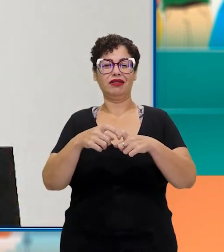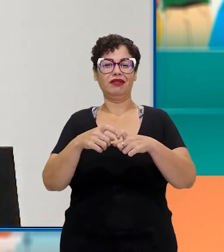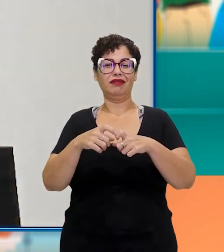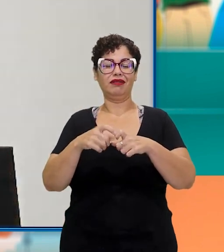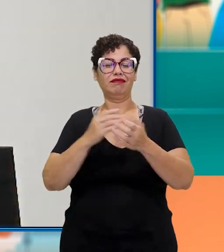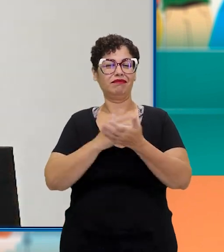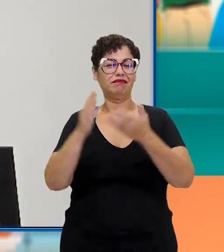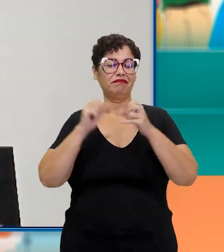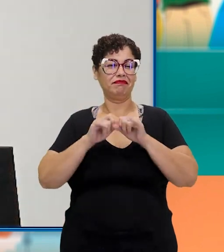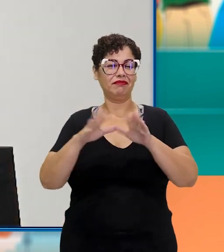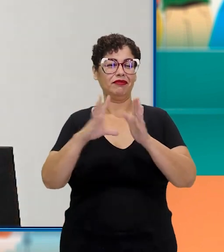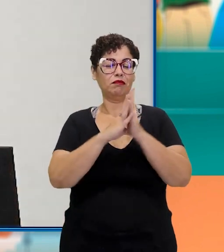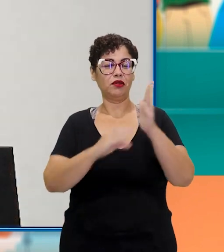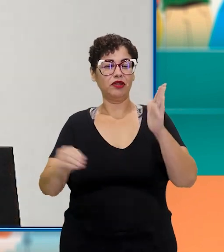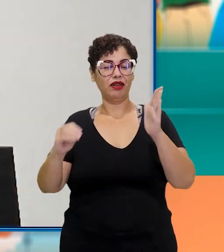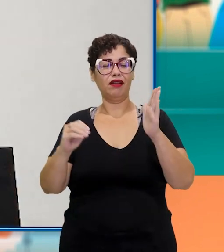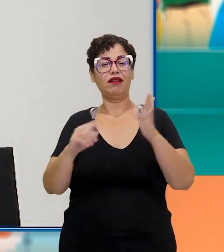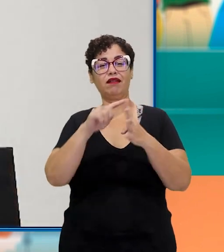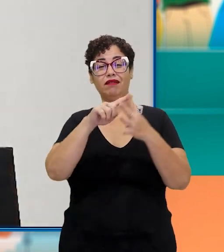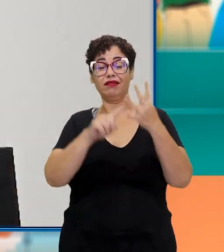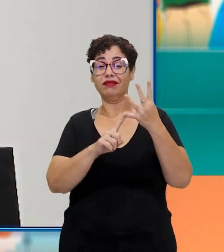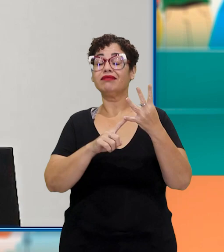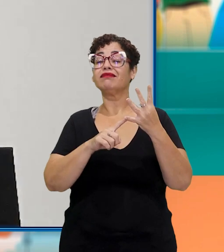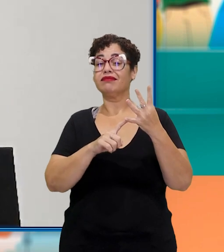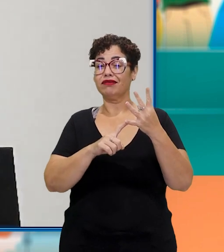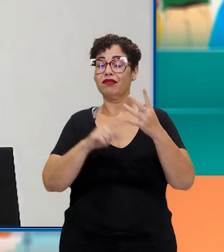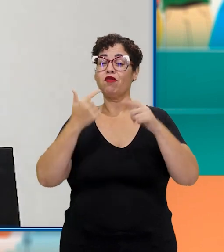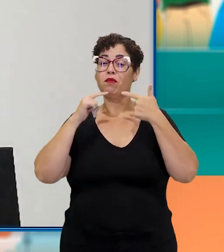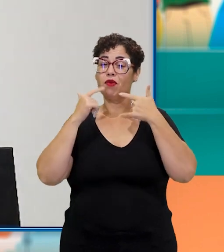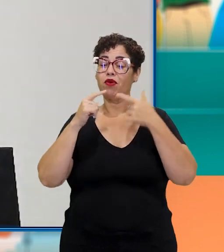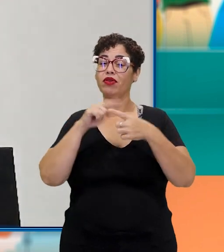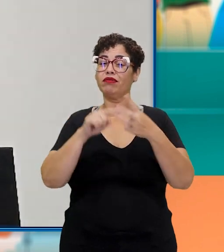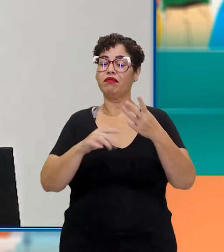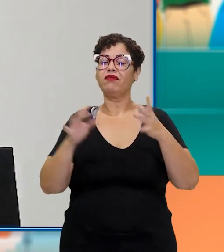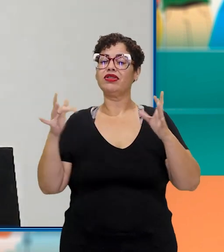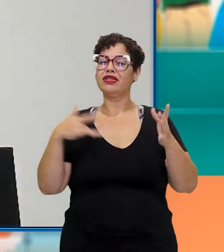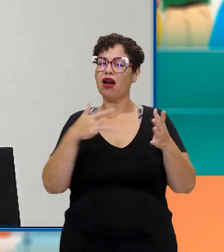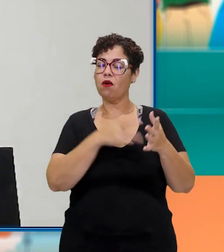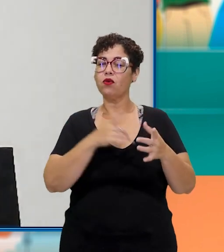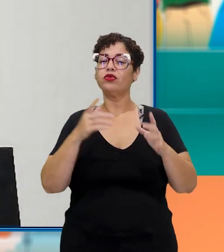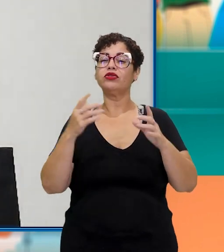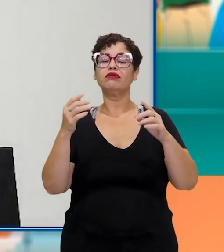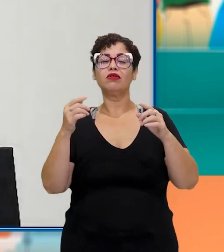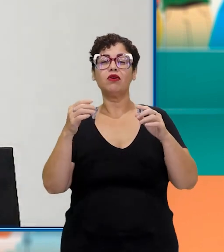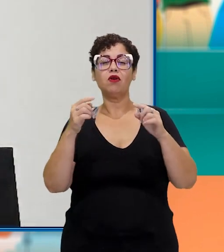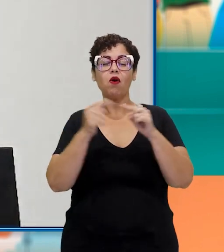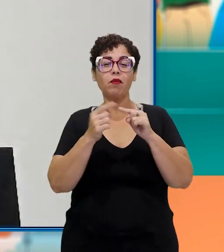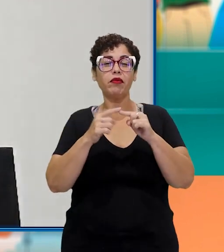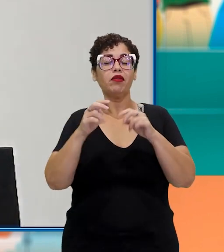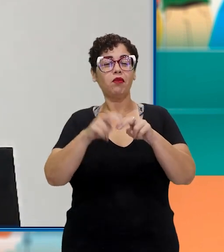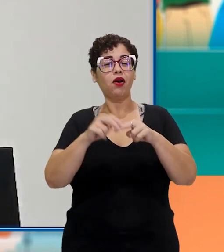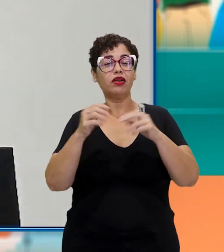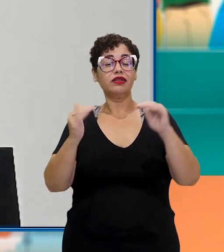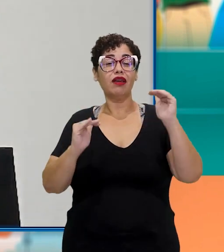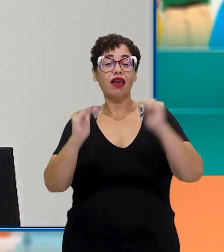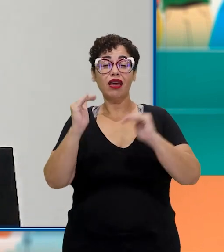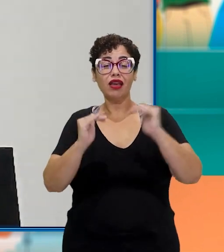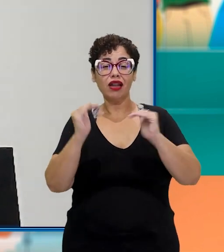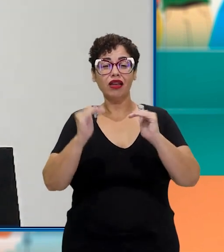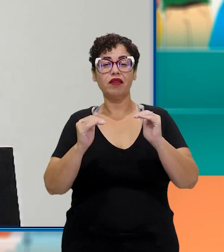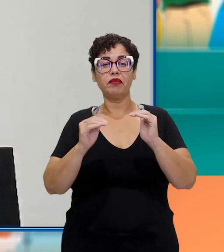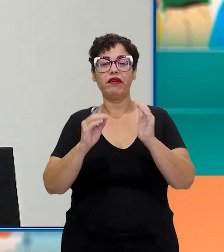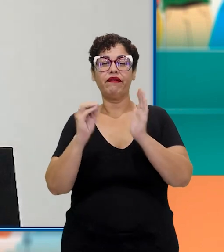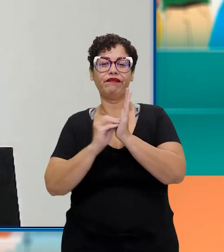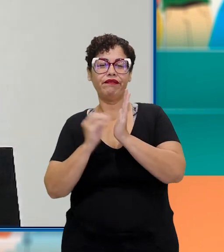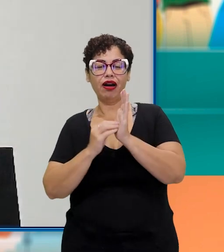Foi quem desenvolveu um modelo médico baseado nestes 4 humores. Ele afirmava que a saúde decorria do equilíbrio disso,